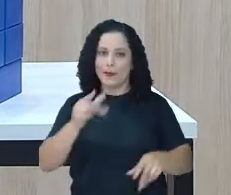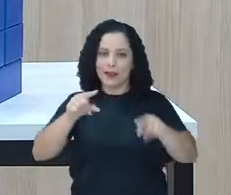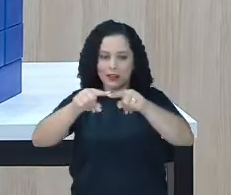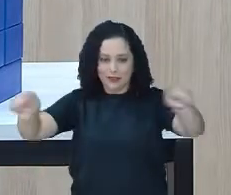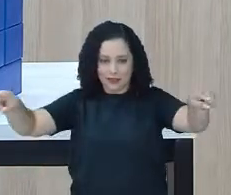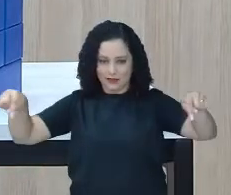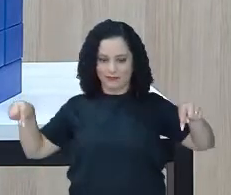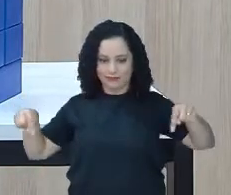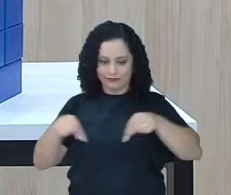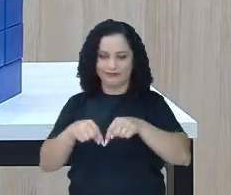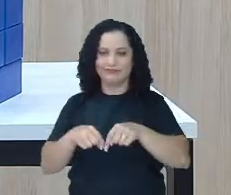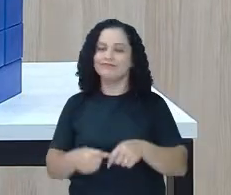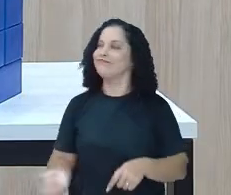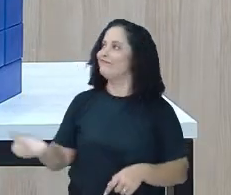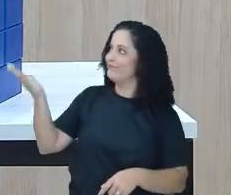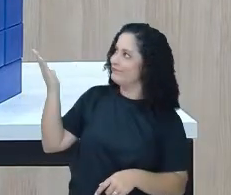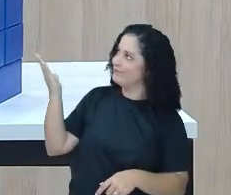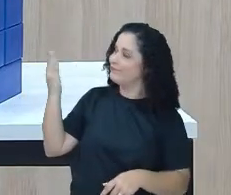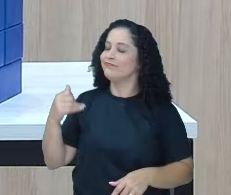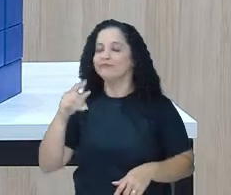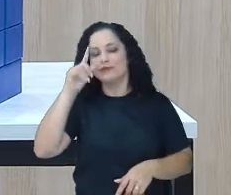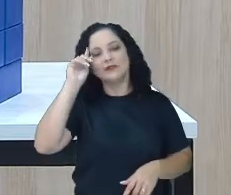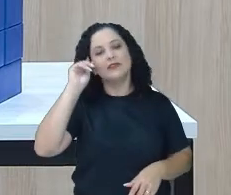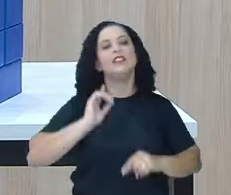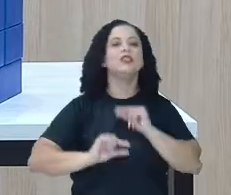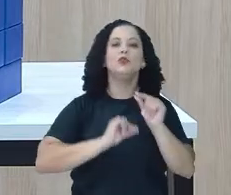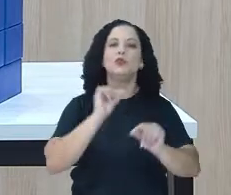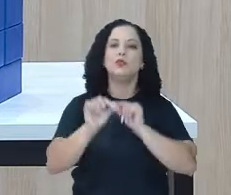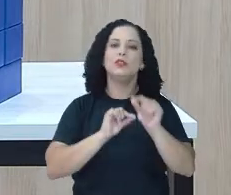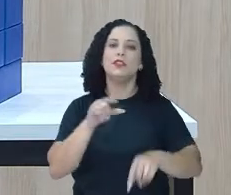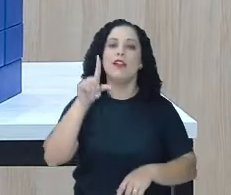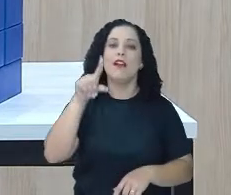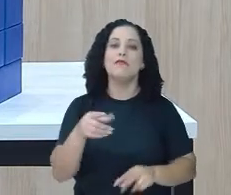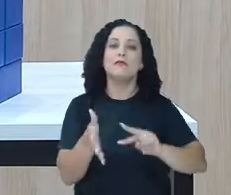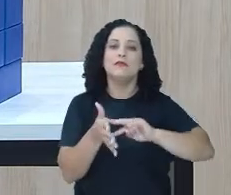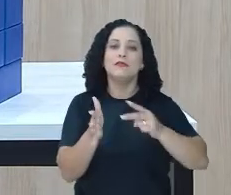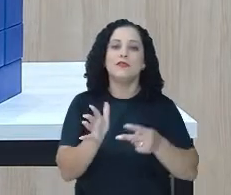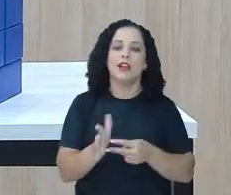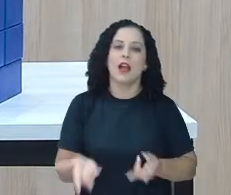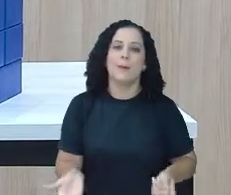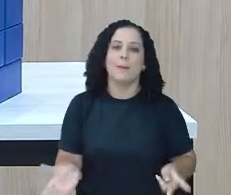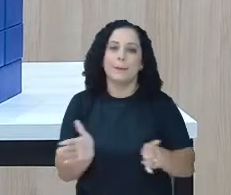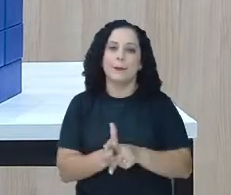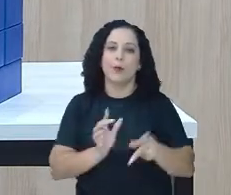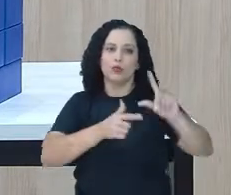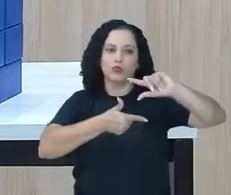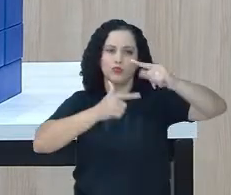né? E a definição matemática disso, ó, são sólidos geométricos formados